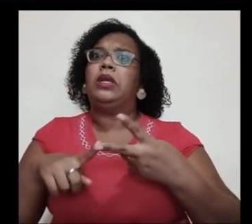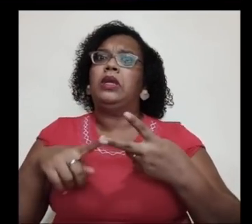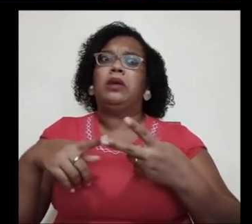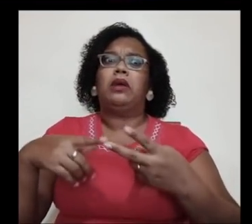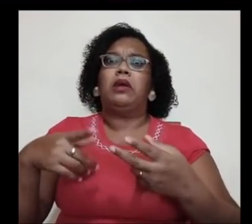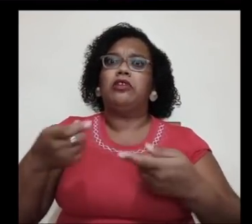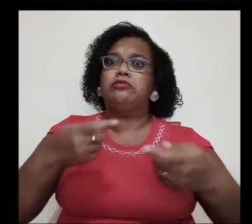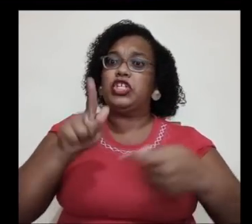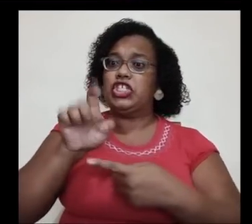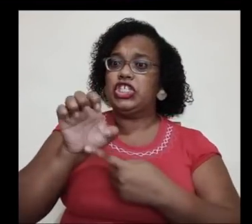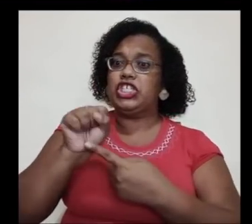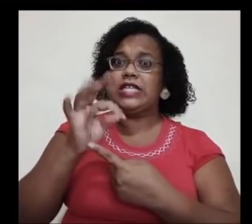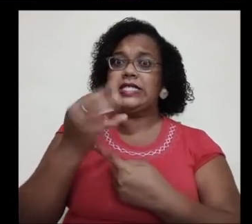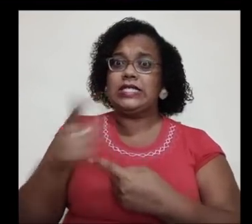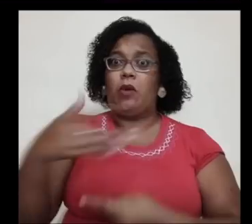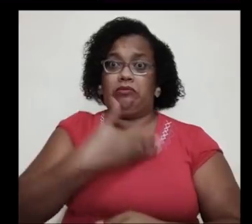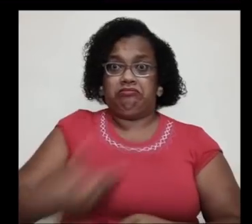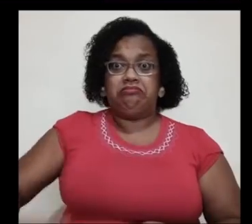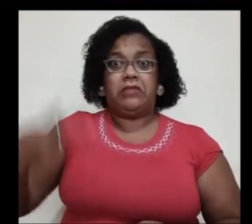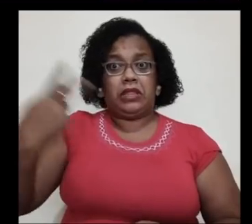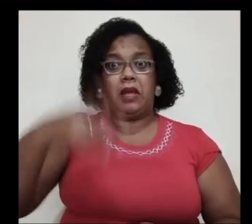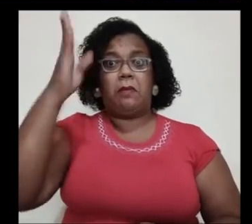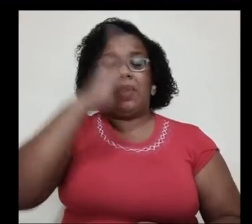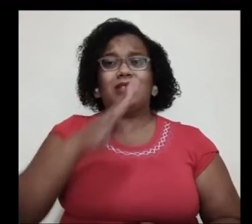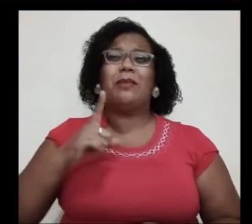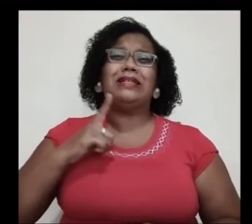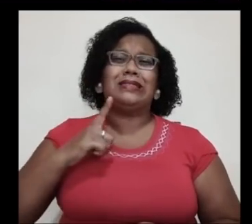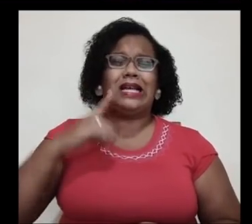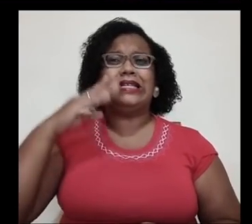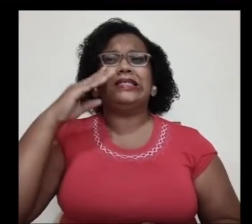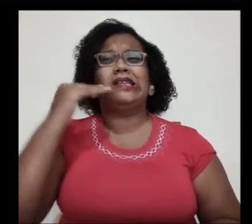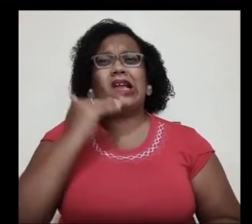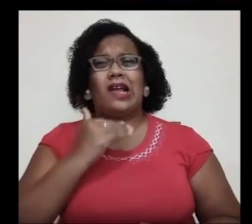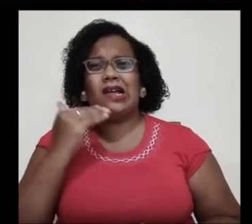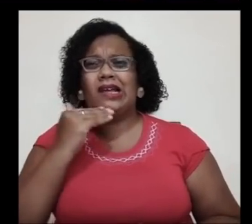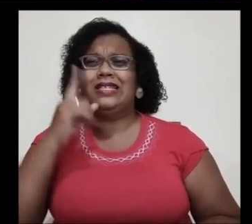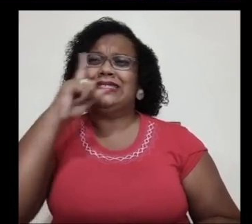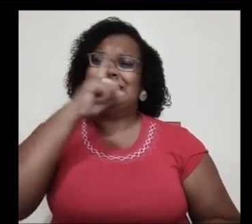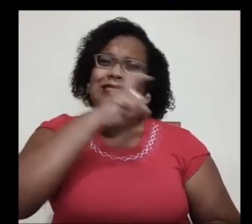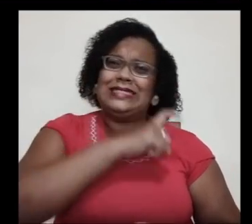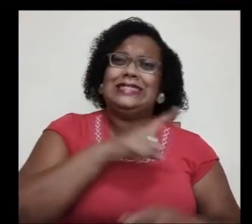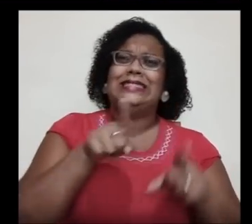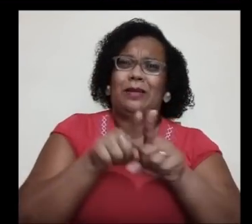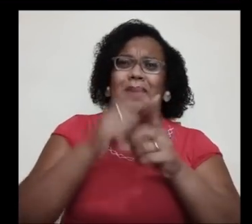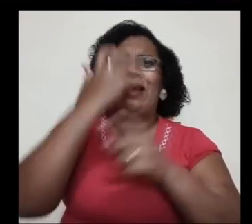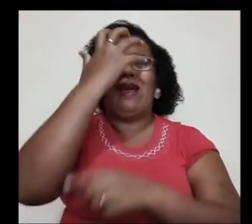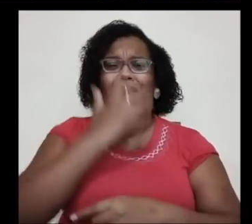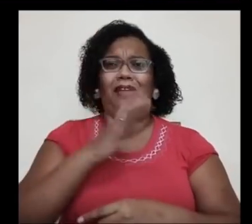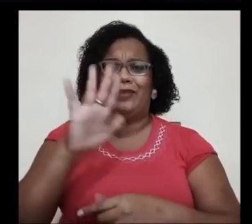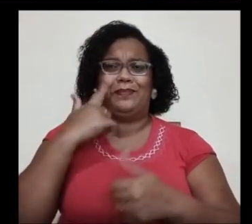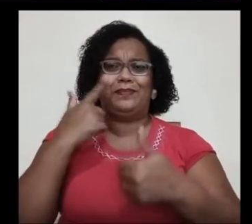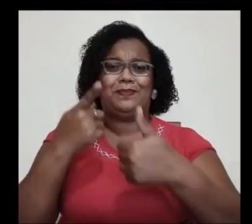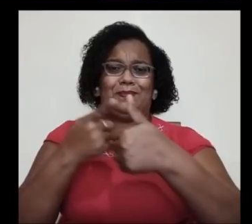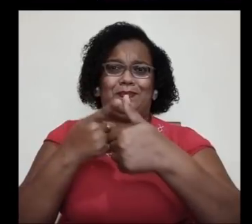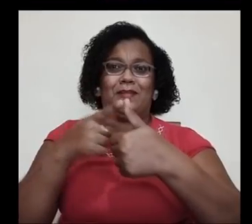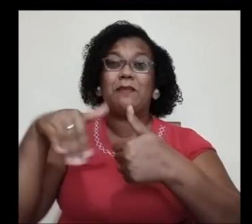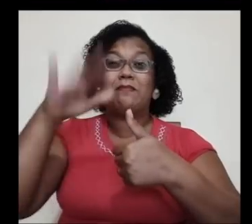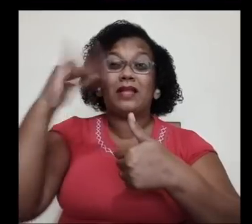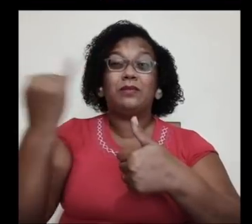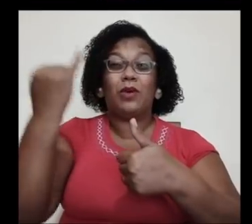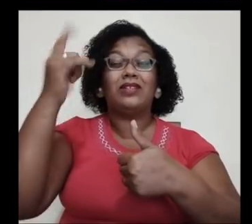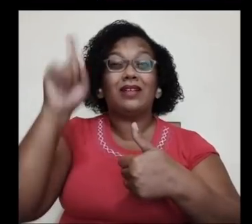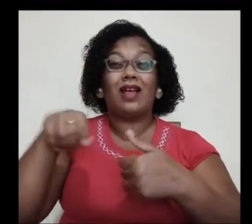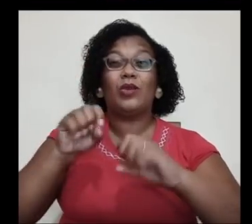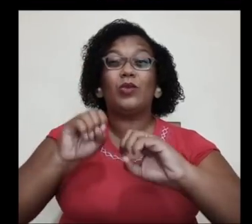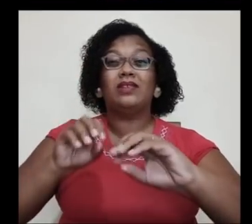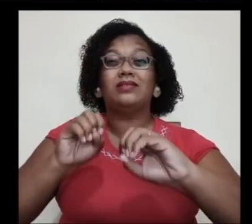primeira delas, a mais importante delas, seja a educação. Nós precisamos melhorar muito a nossa educação, a educação básica, dentro dela